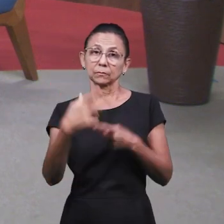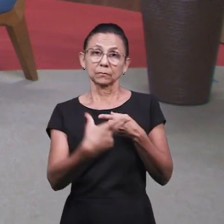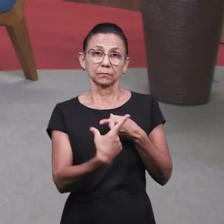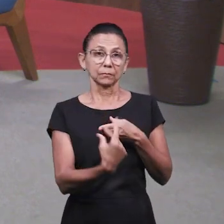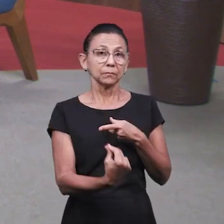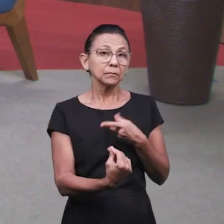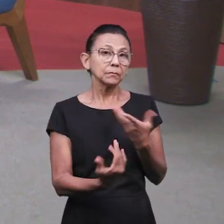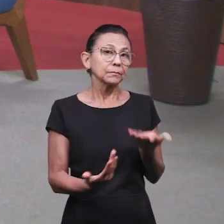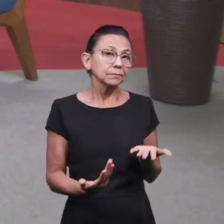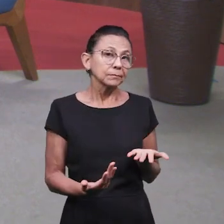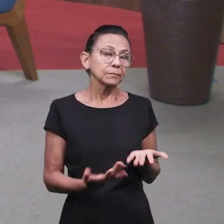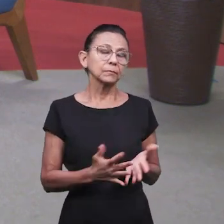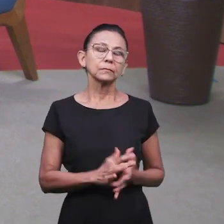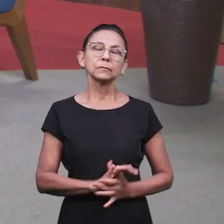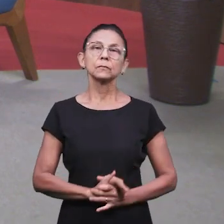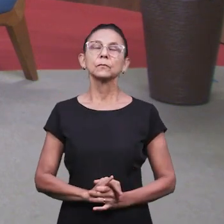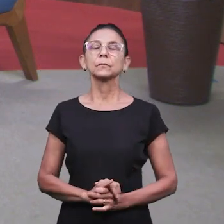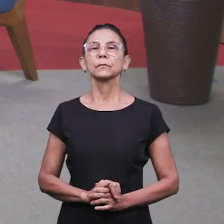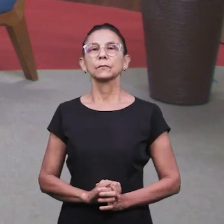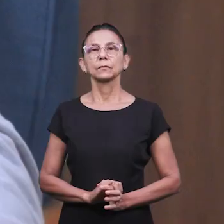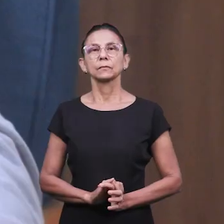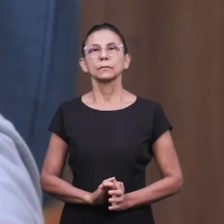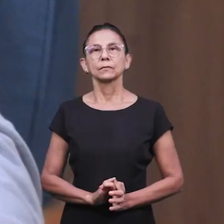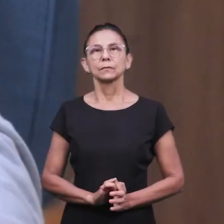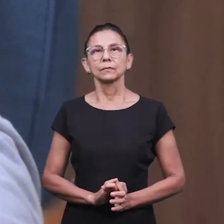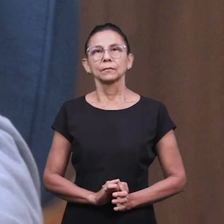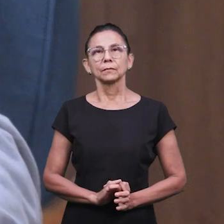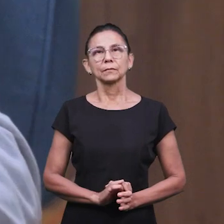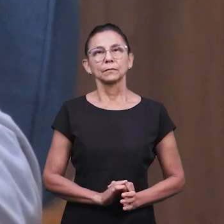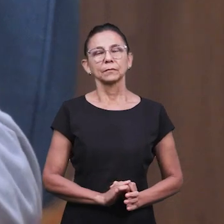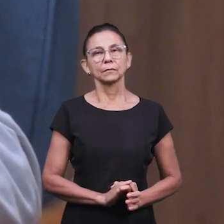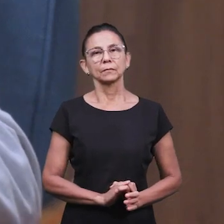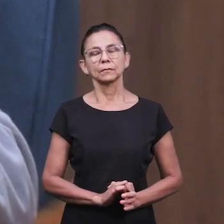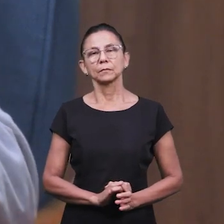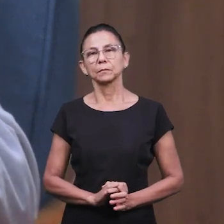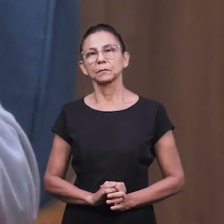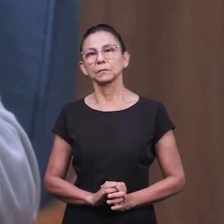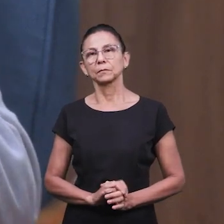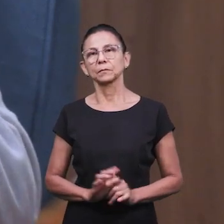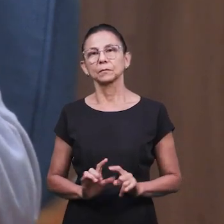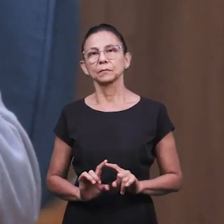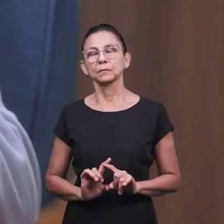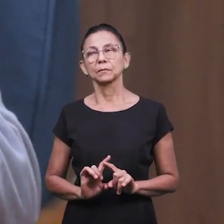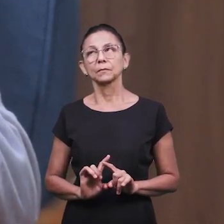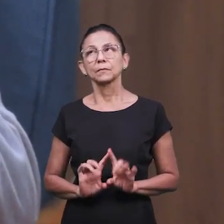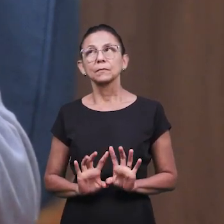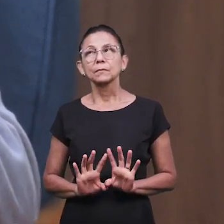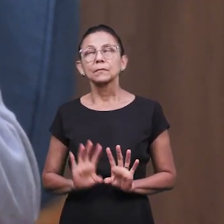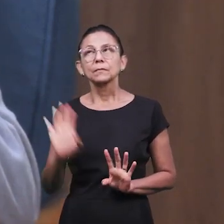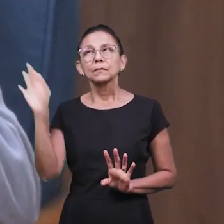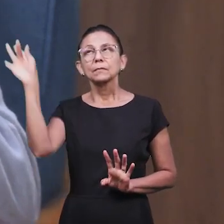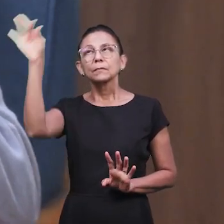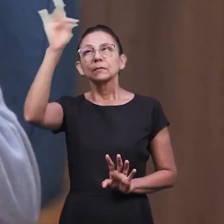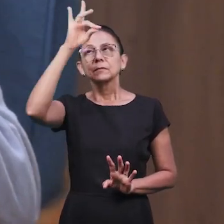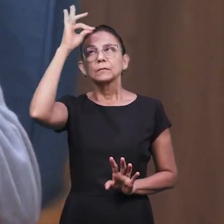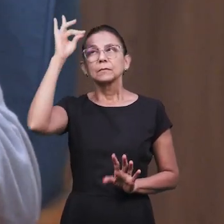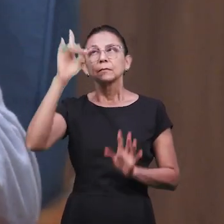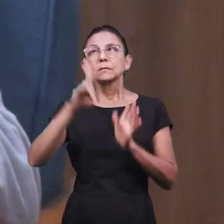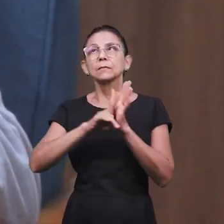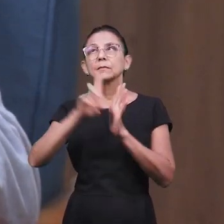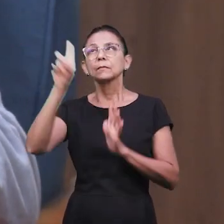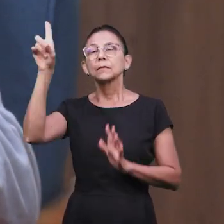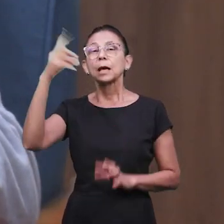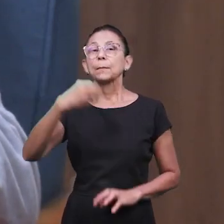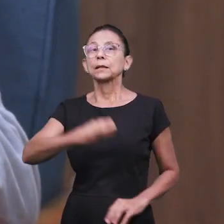né? Mas a presença, né? A presença do Espírito